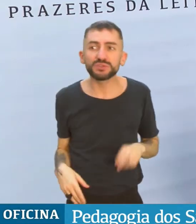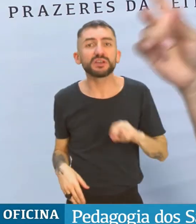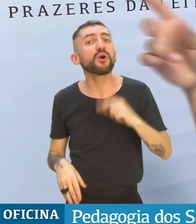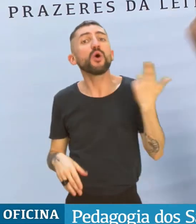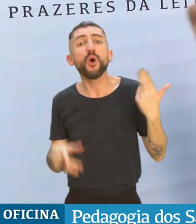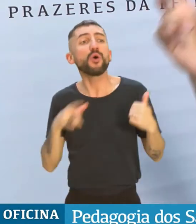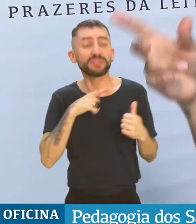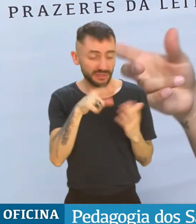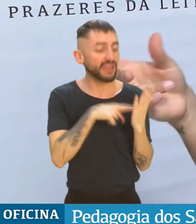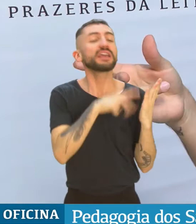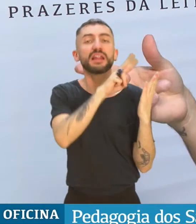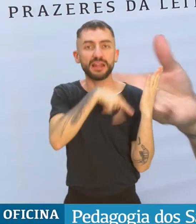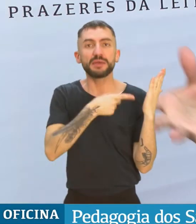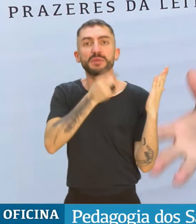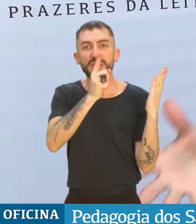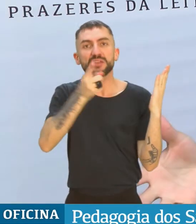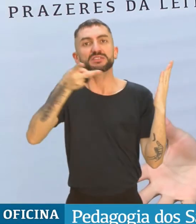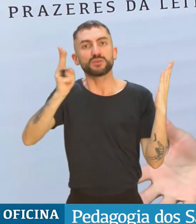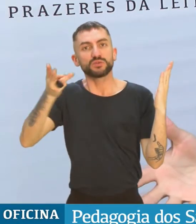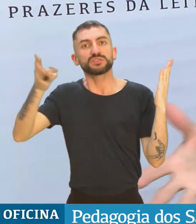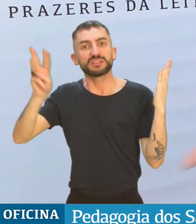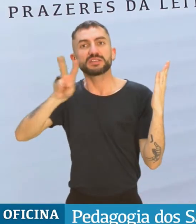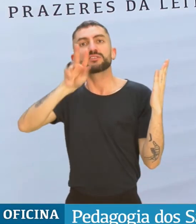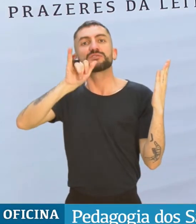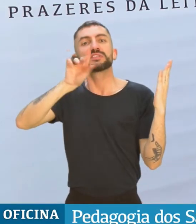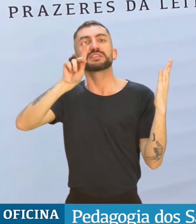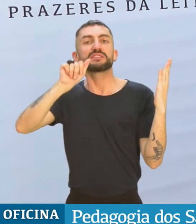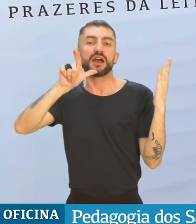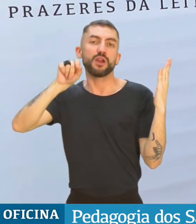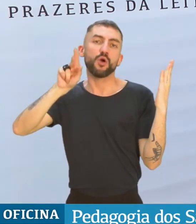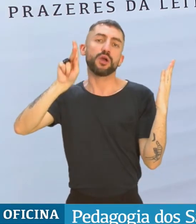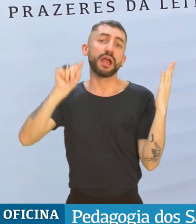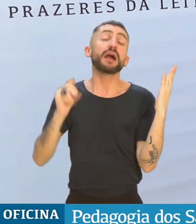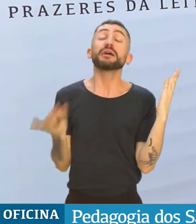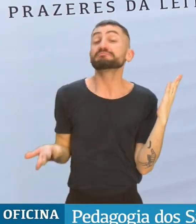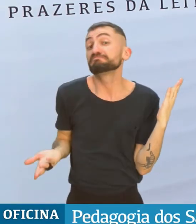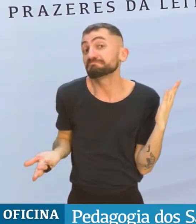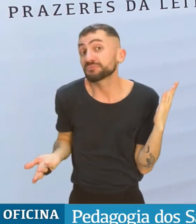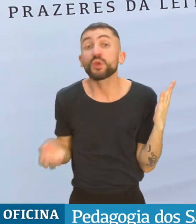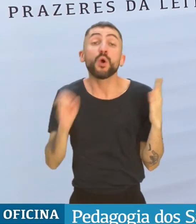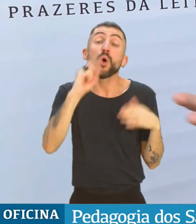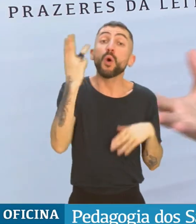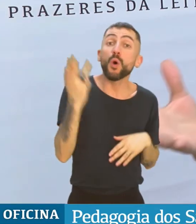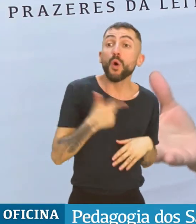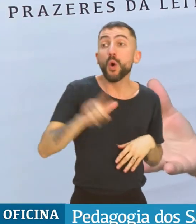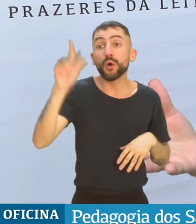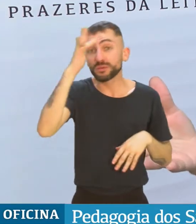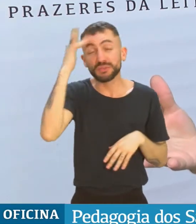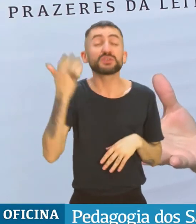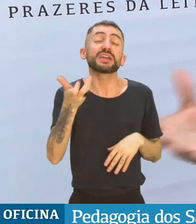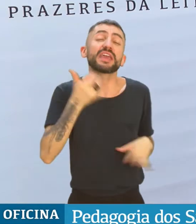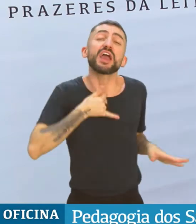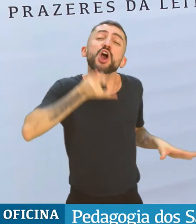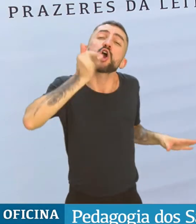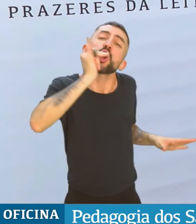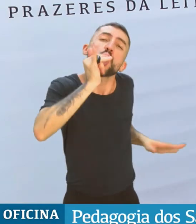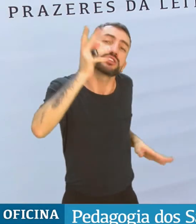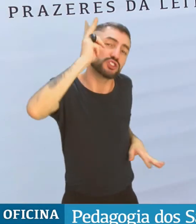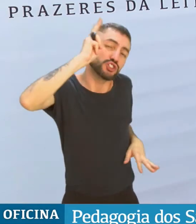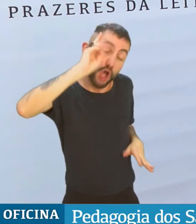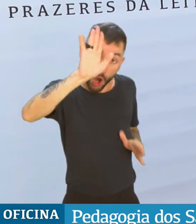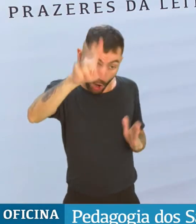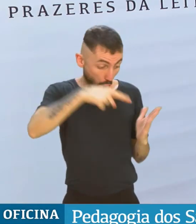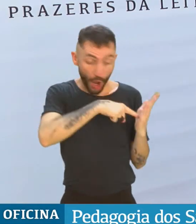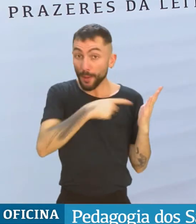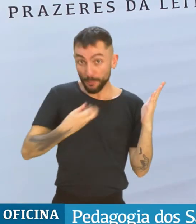parte 1, 2 e a terceira que ela inventou. Ou pode ter alguém que vai contar a história de por que ele